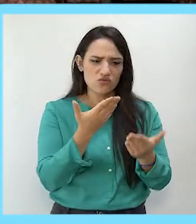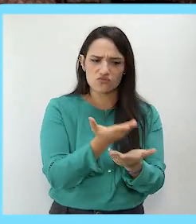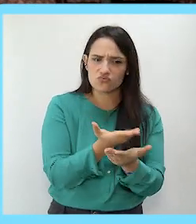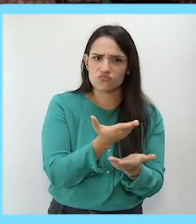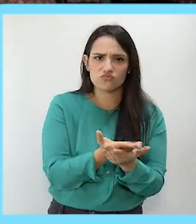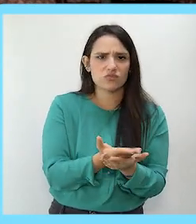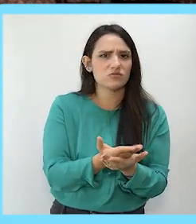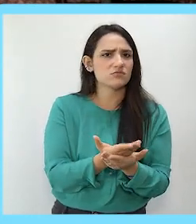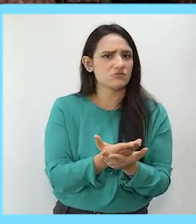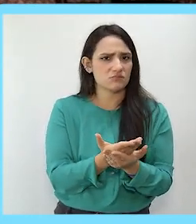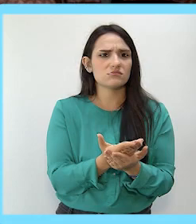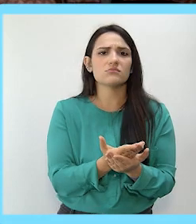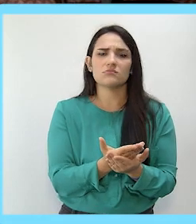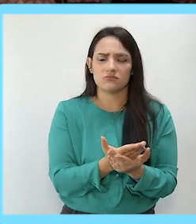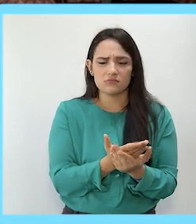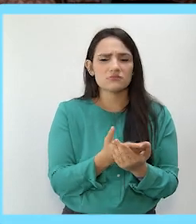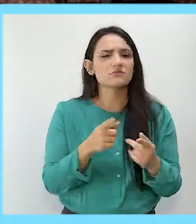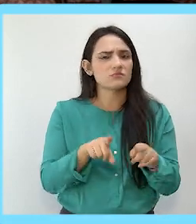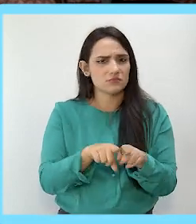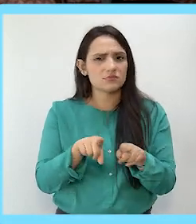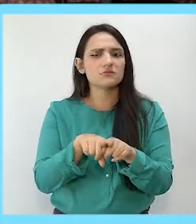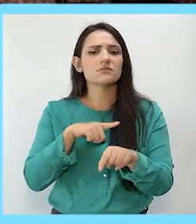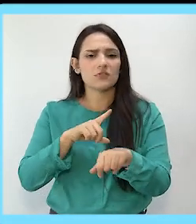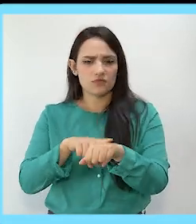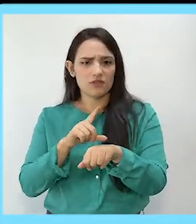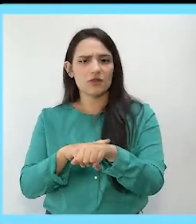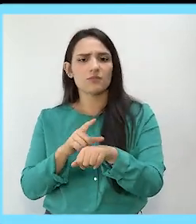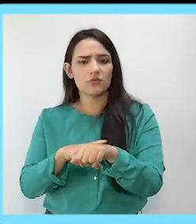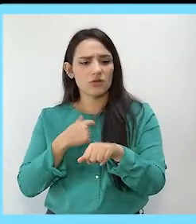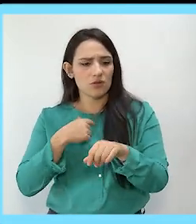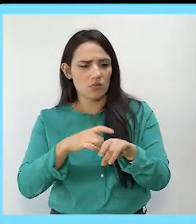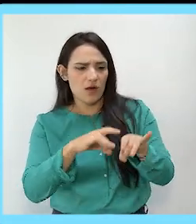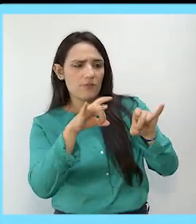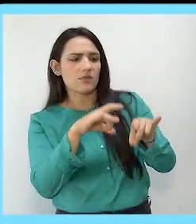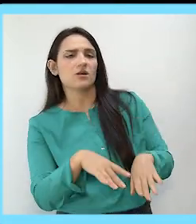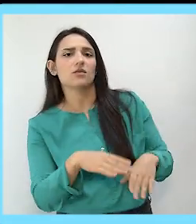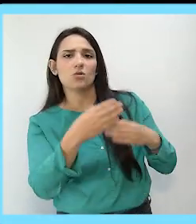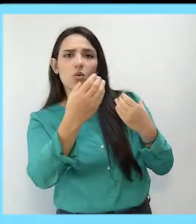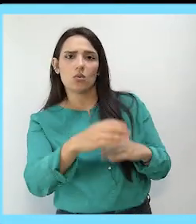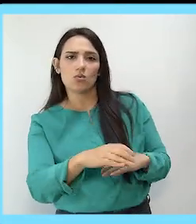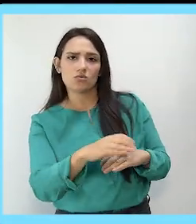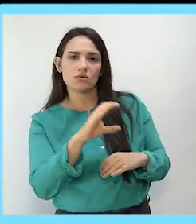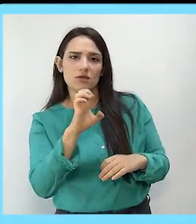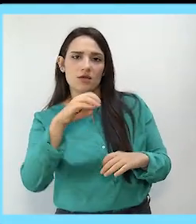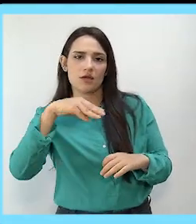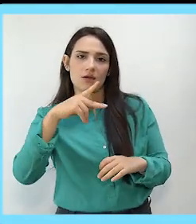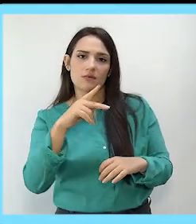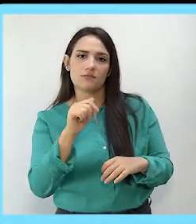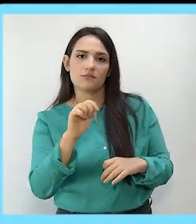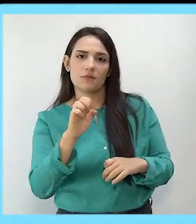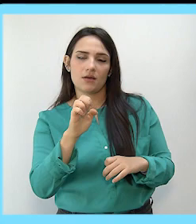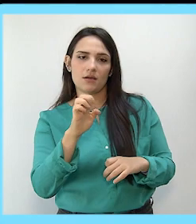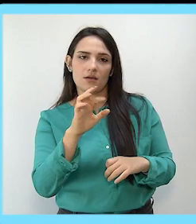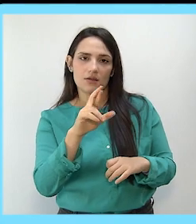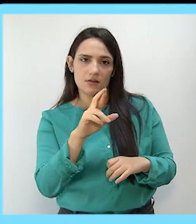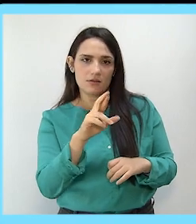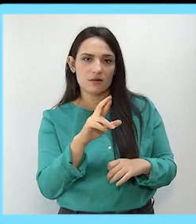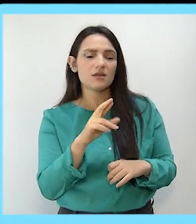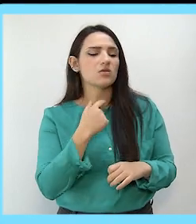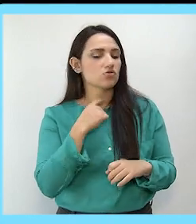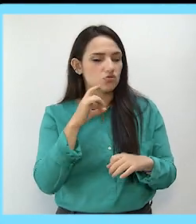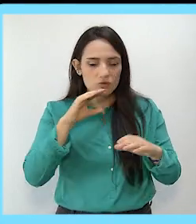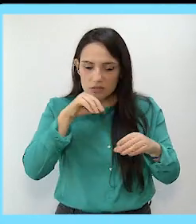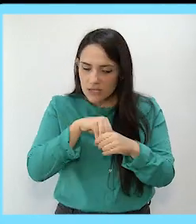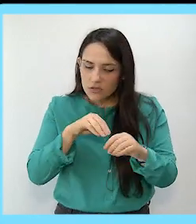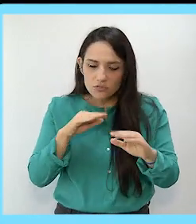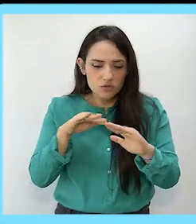nos estudos e até num certo período eu saí desse concurso da Empower, fiquei só estudando em casa, porque eu tinha